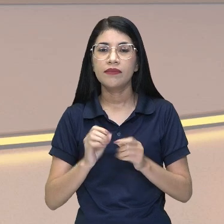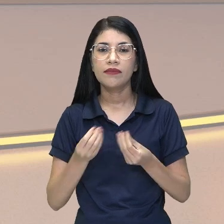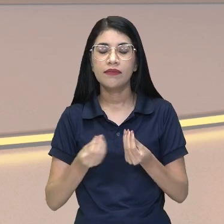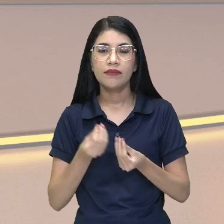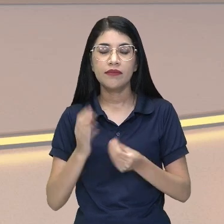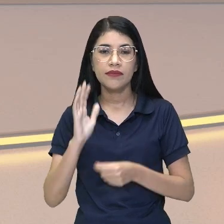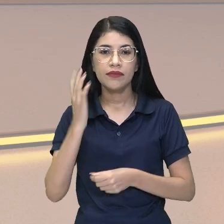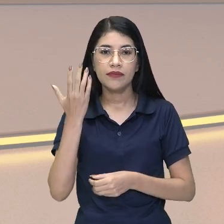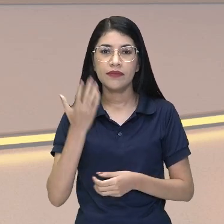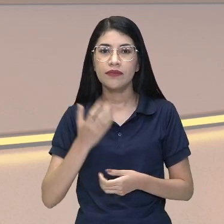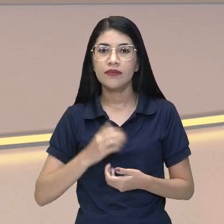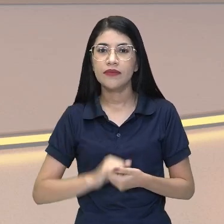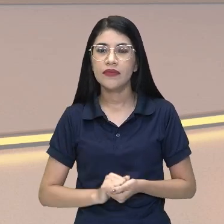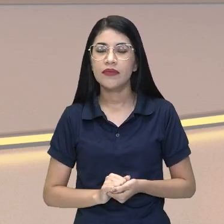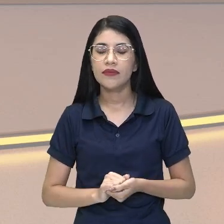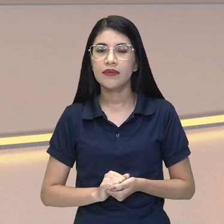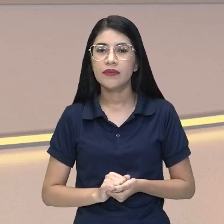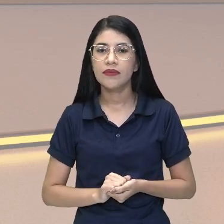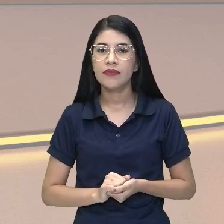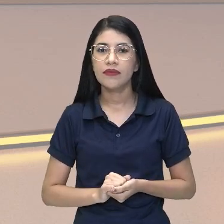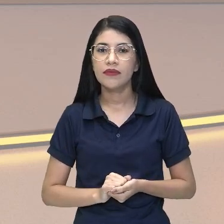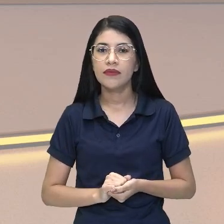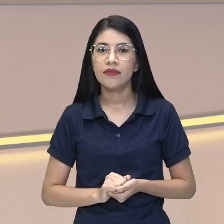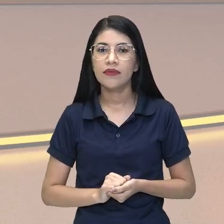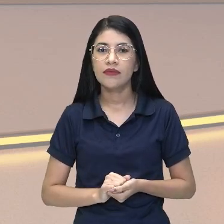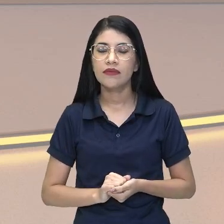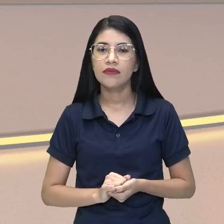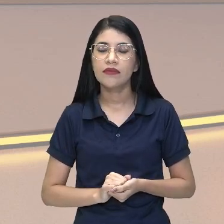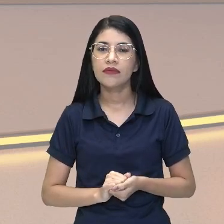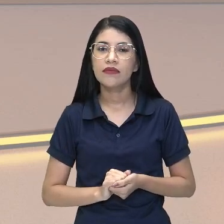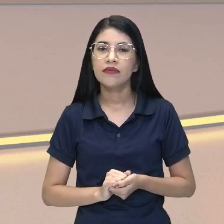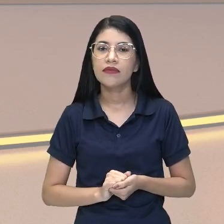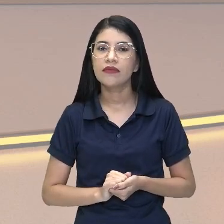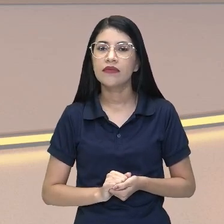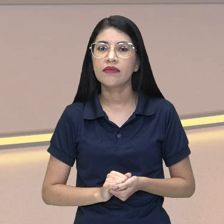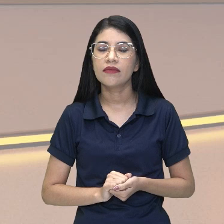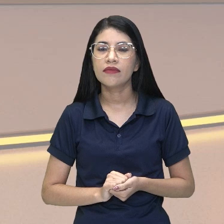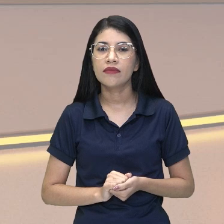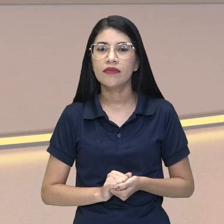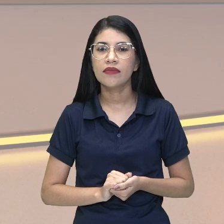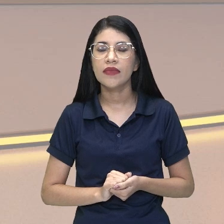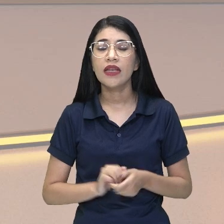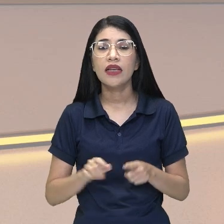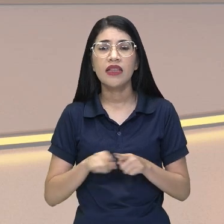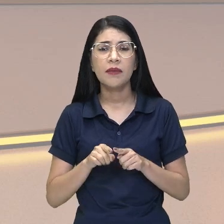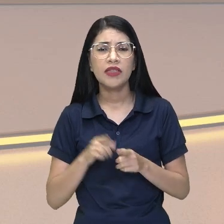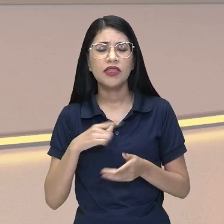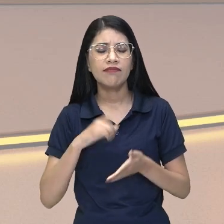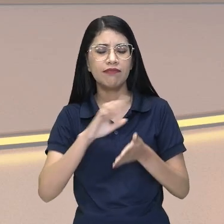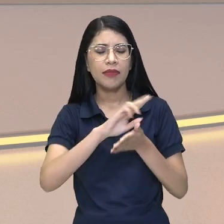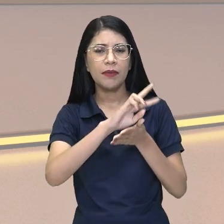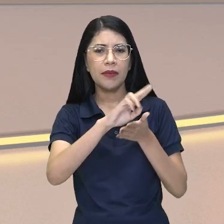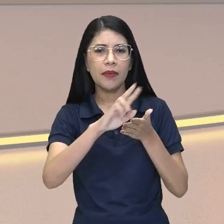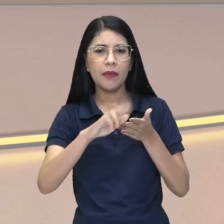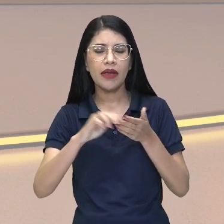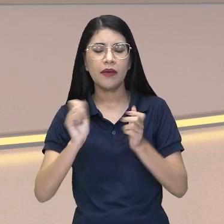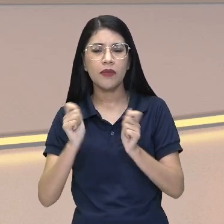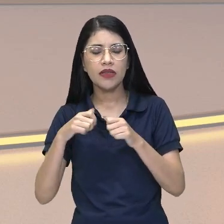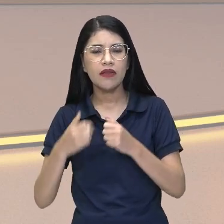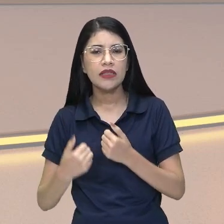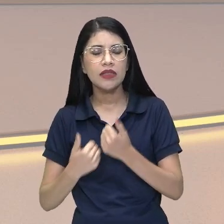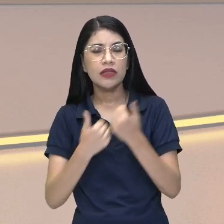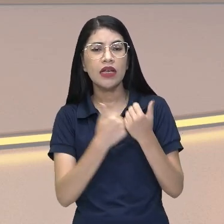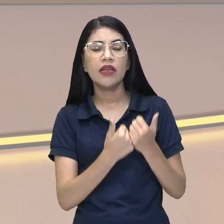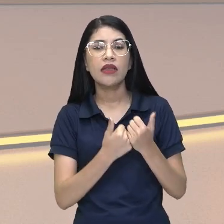acontecendo, teria todo um arcabouço, né, que iria dar sustentação para esses negros